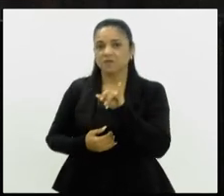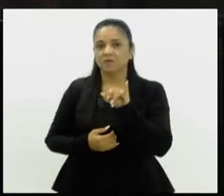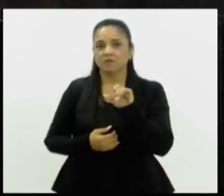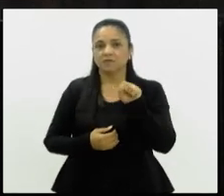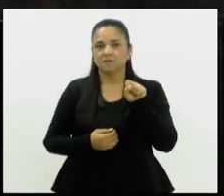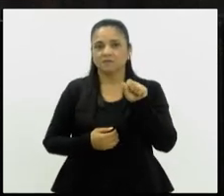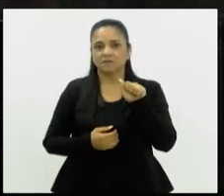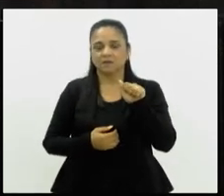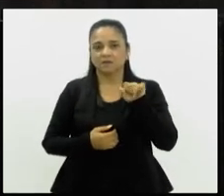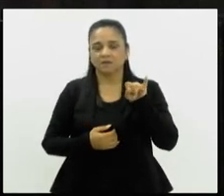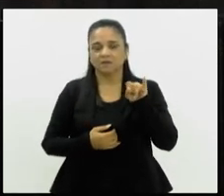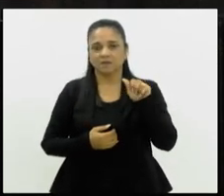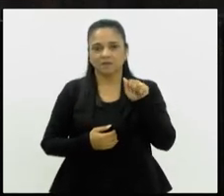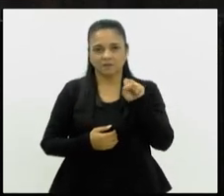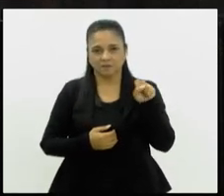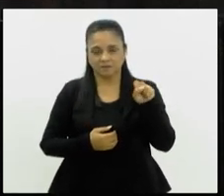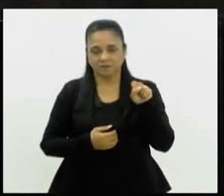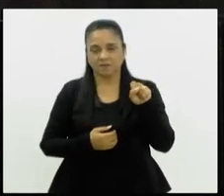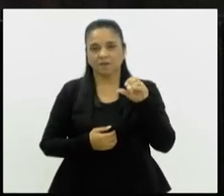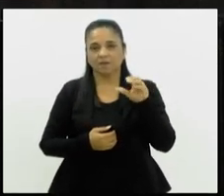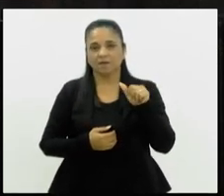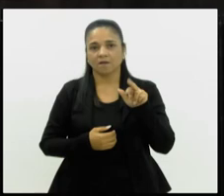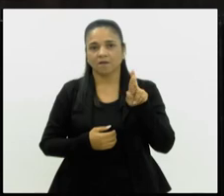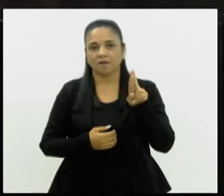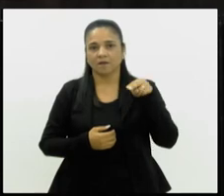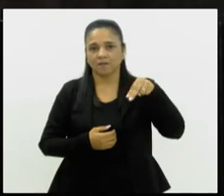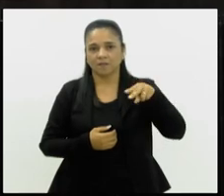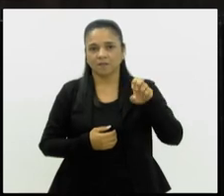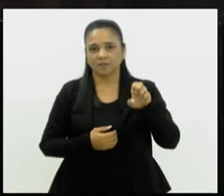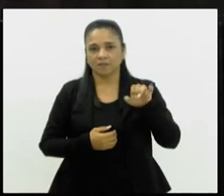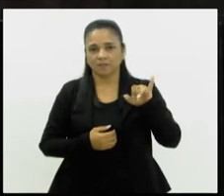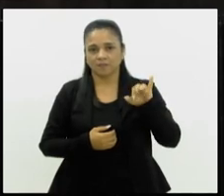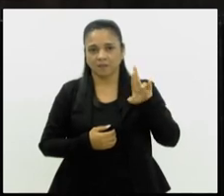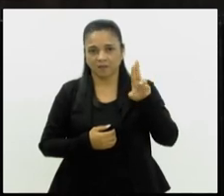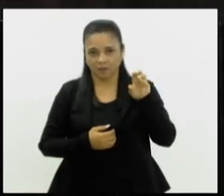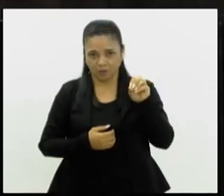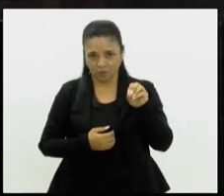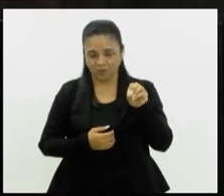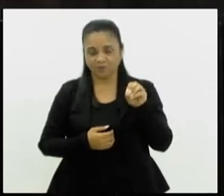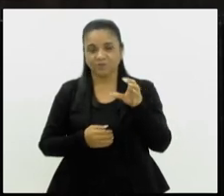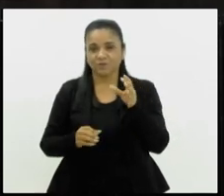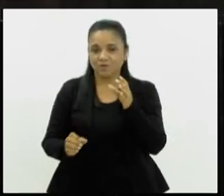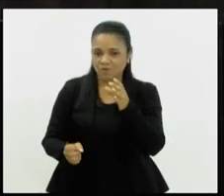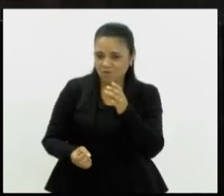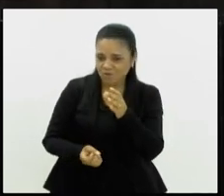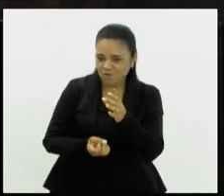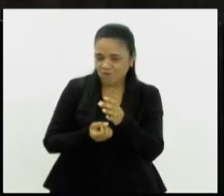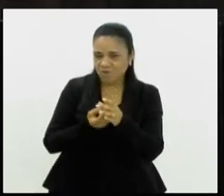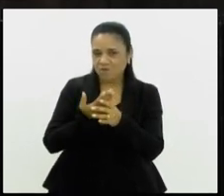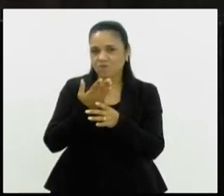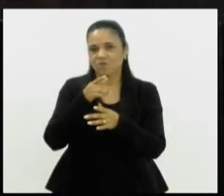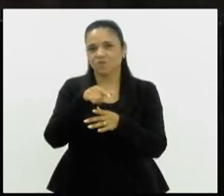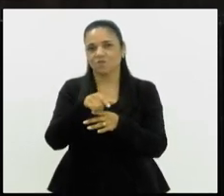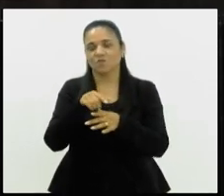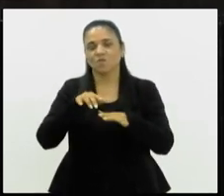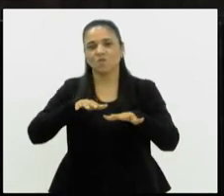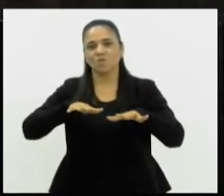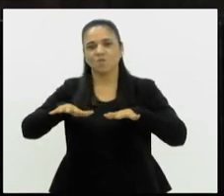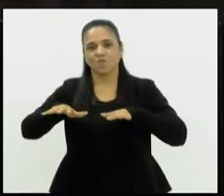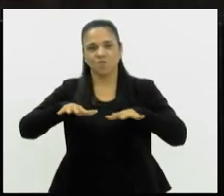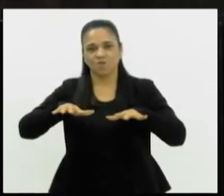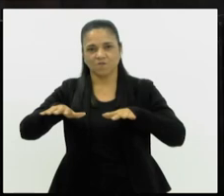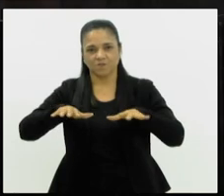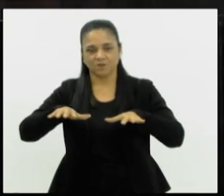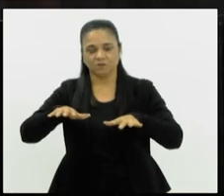aqui, inclusive, conosco hoje no plenário, que é o fundador deste movimento, movimento